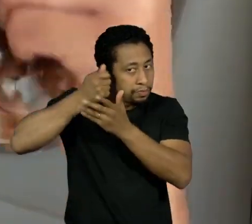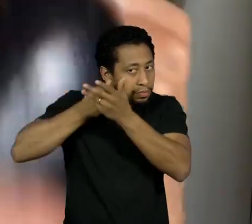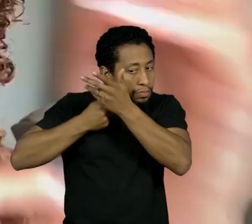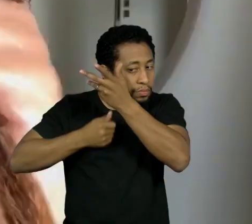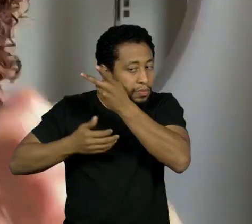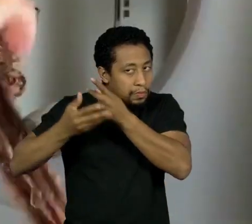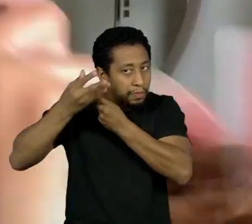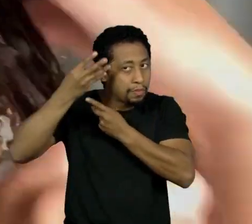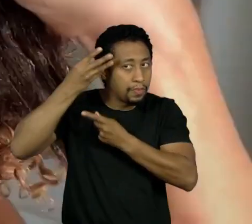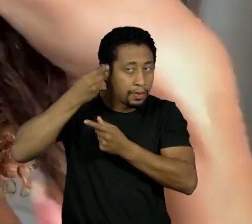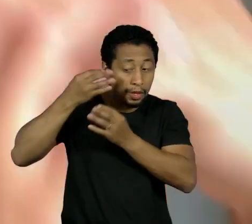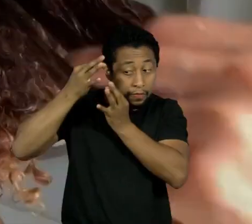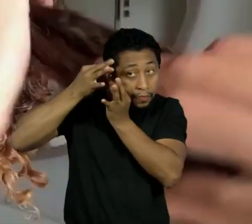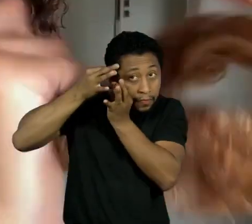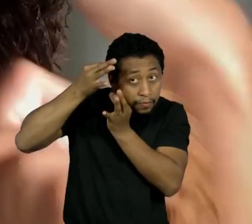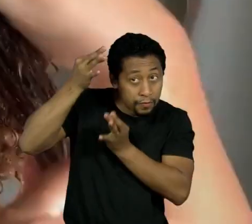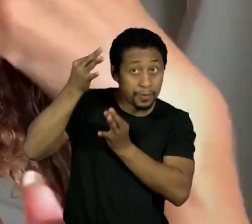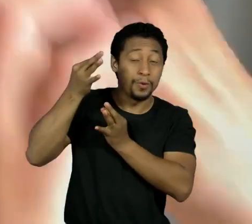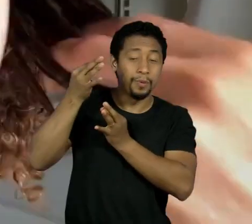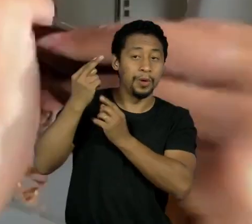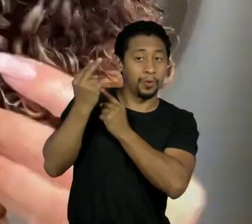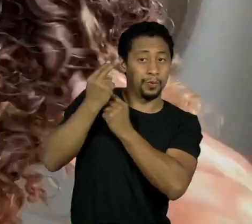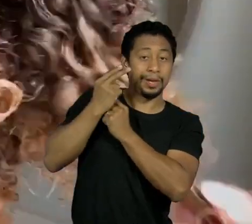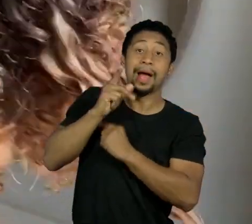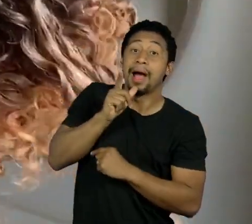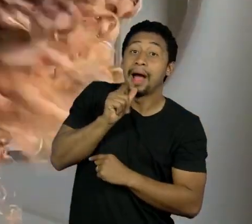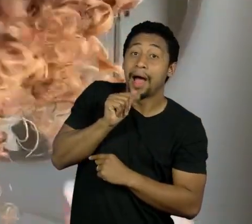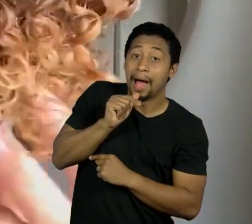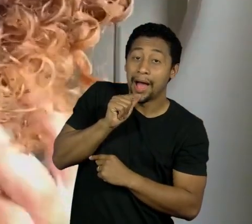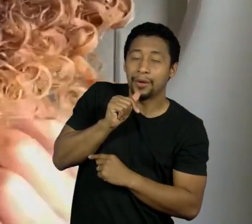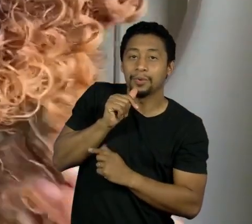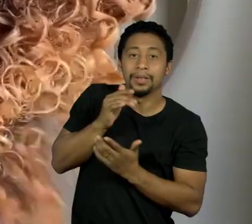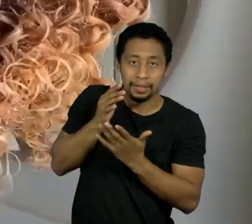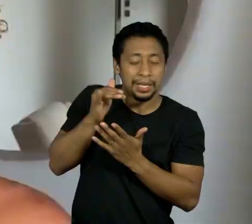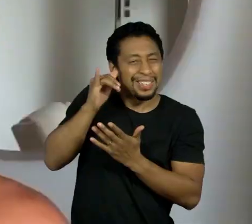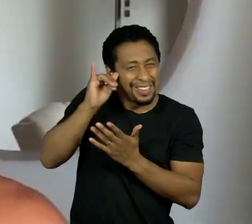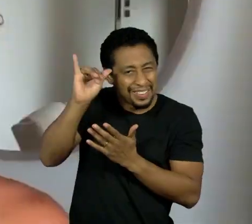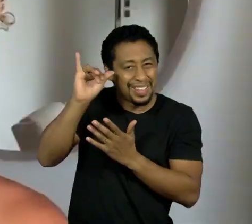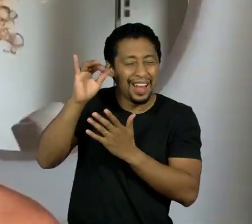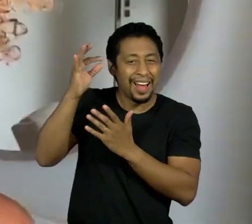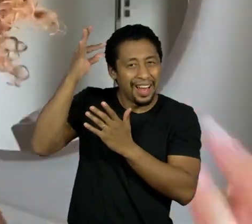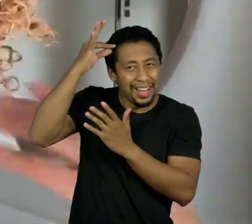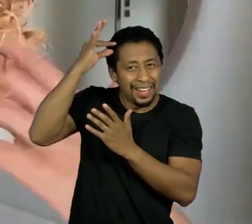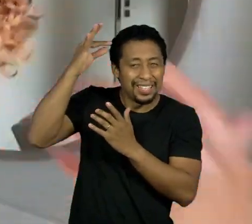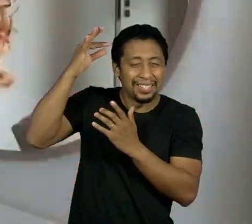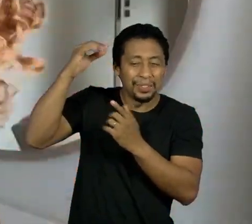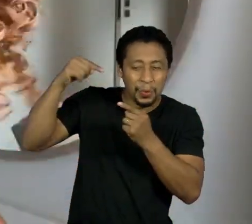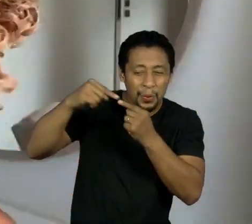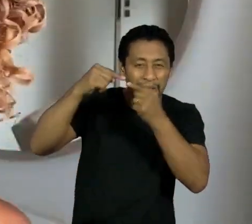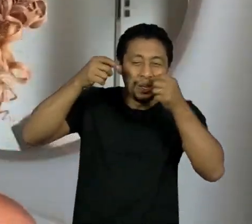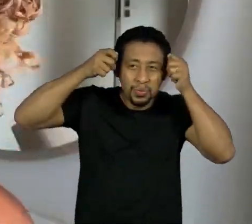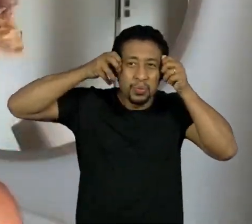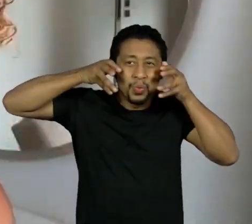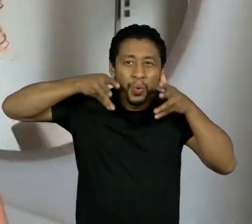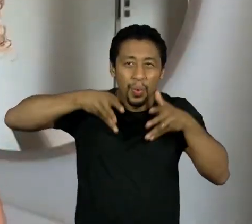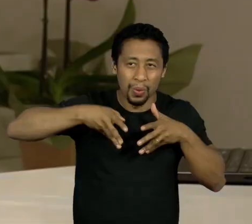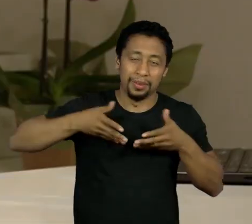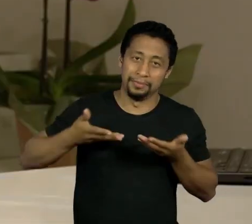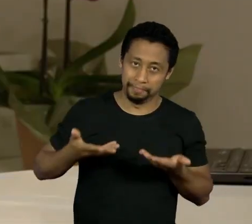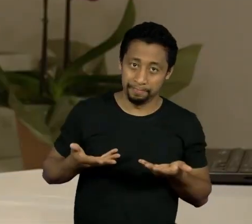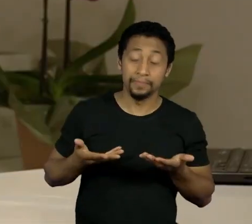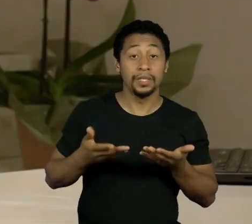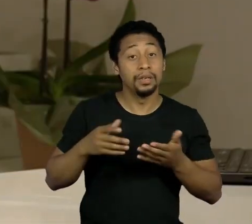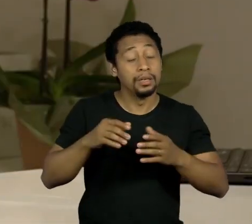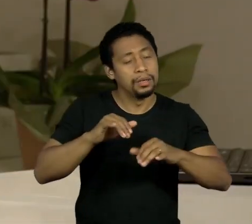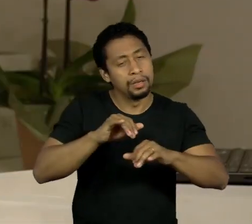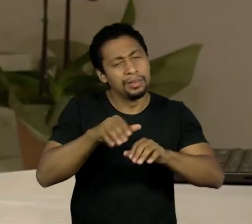que a gente não perca a água e nem tenha um contato tão direto ali do fio com o suor. A gente recomenda que a